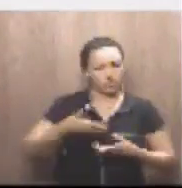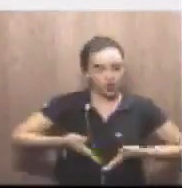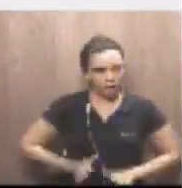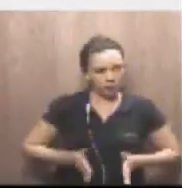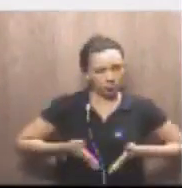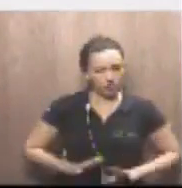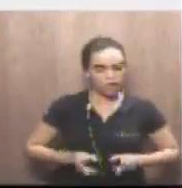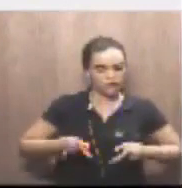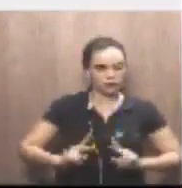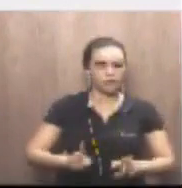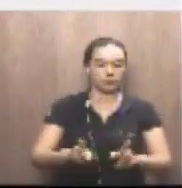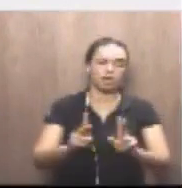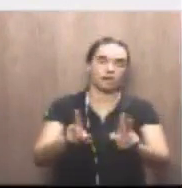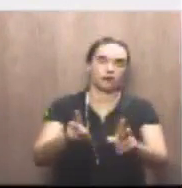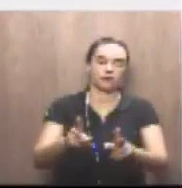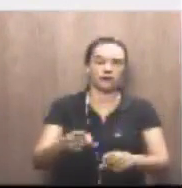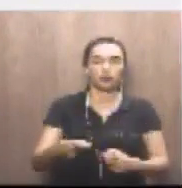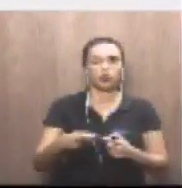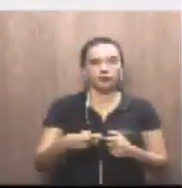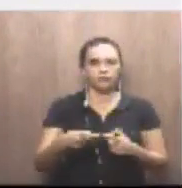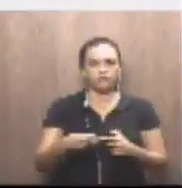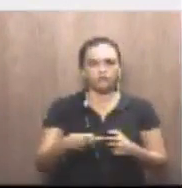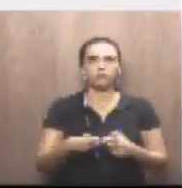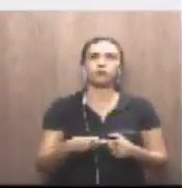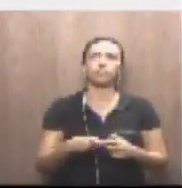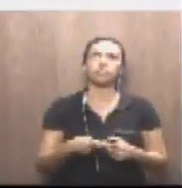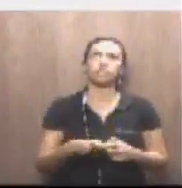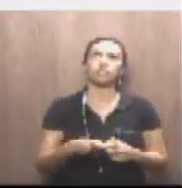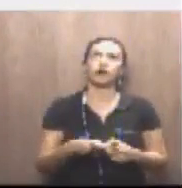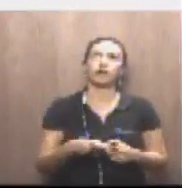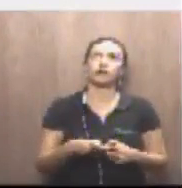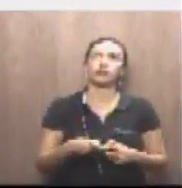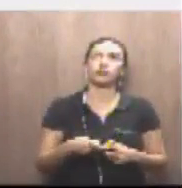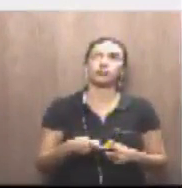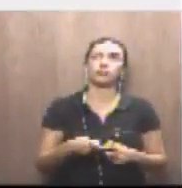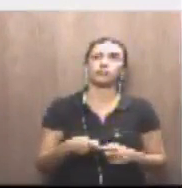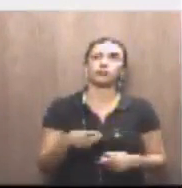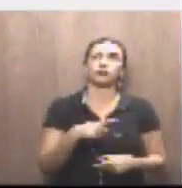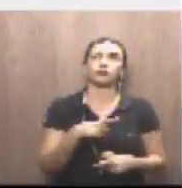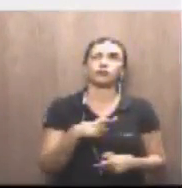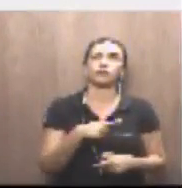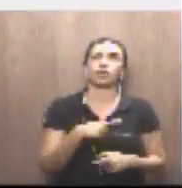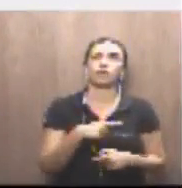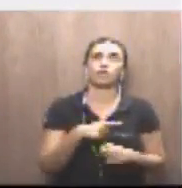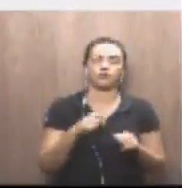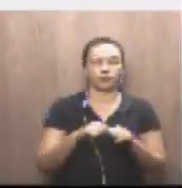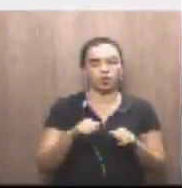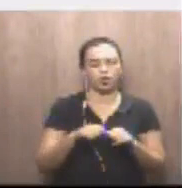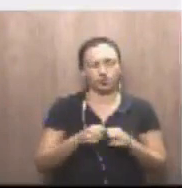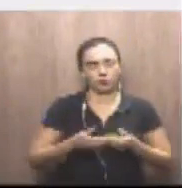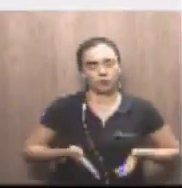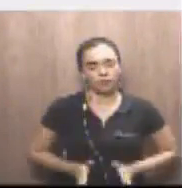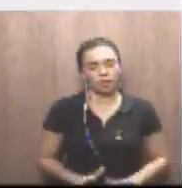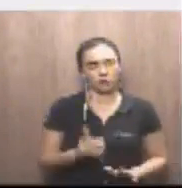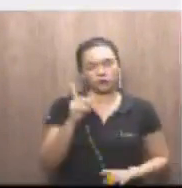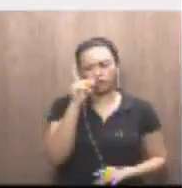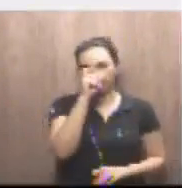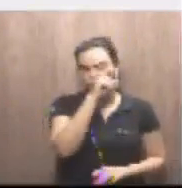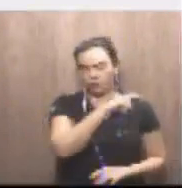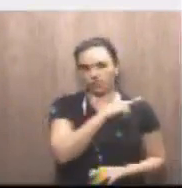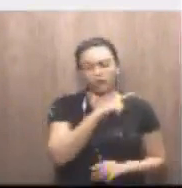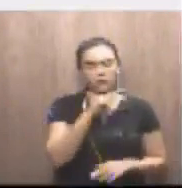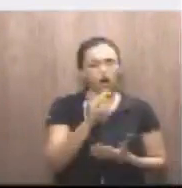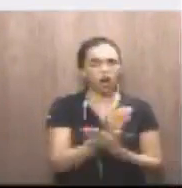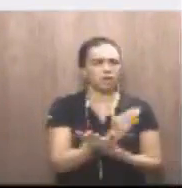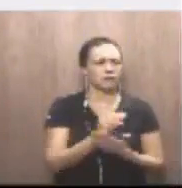As intervenções médicas nesse processo, contudo, têm acarretado partos difíceis, traumáticos e